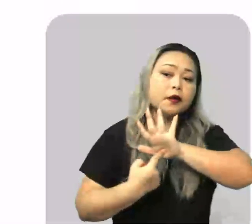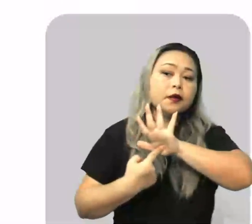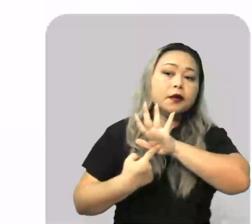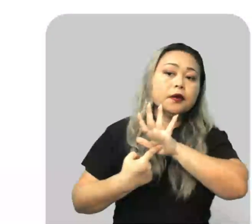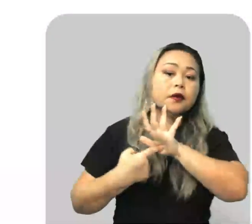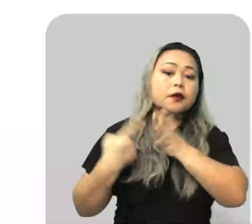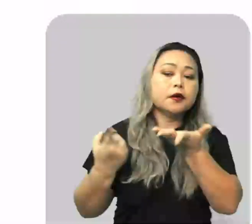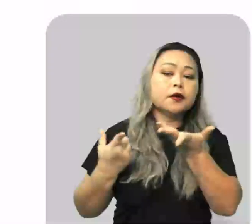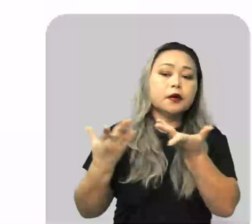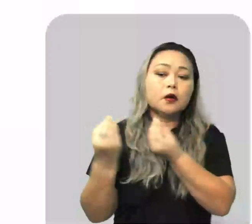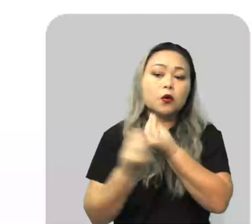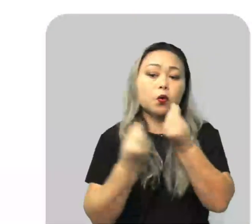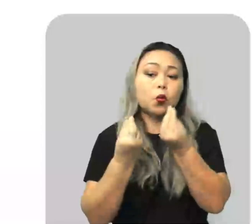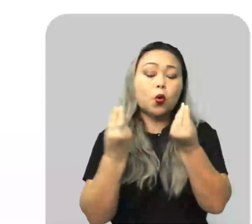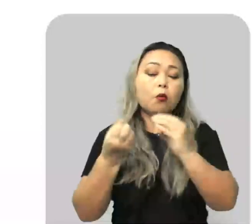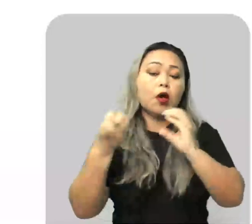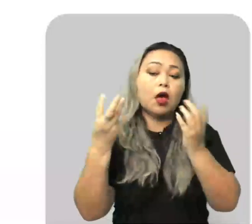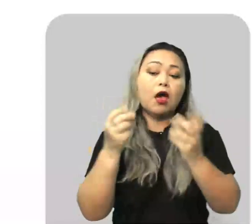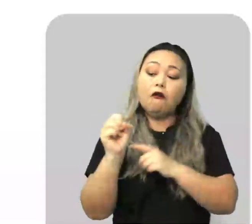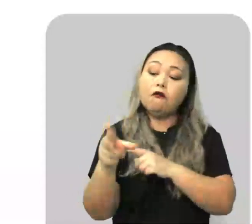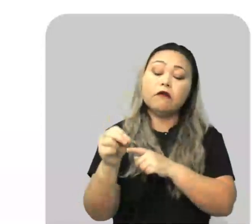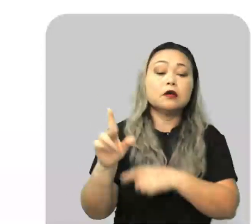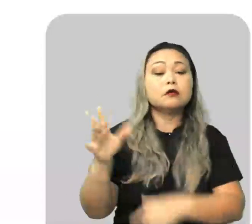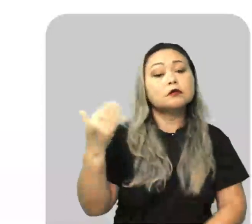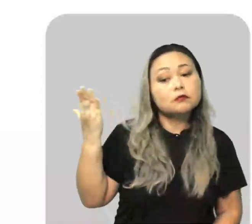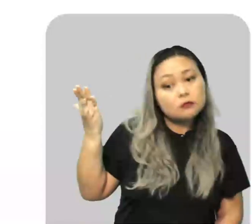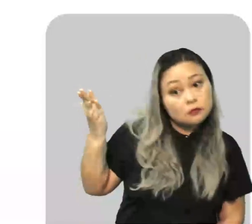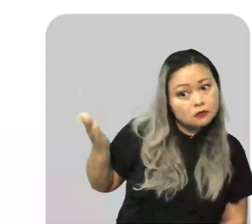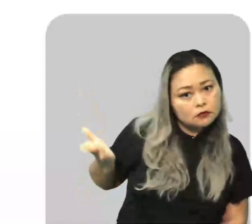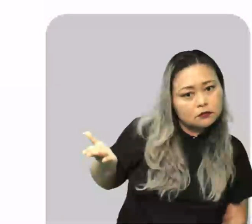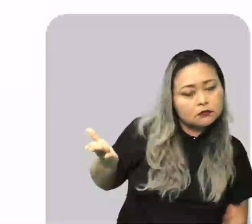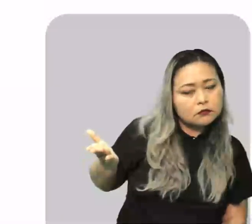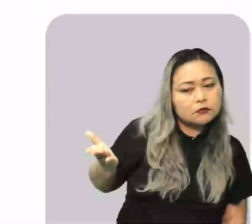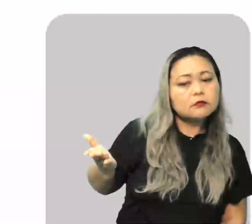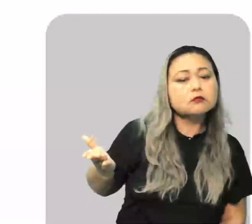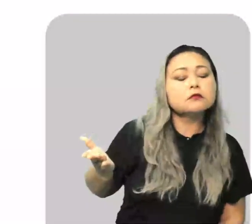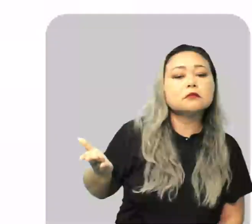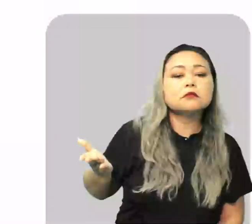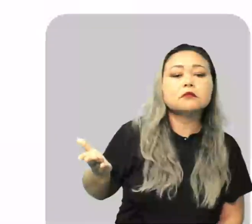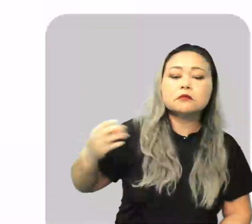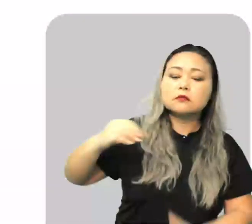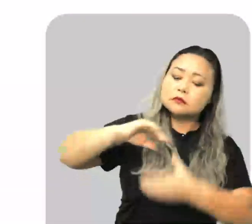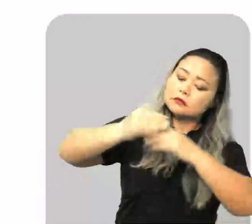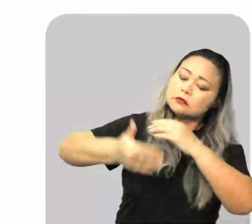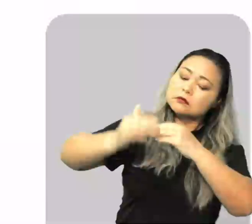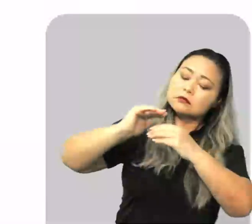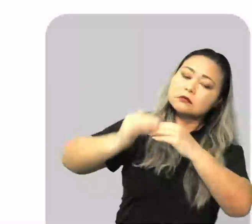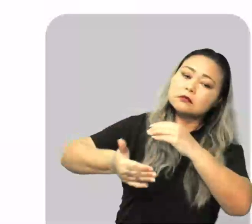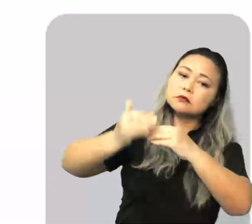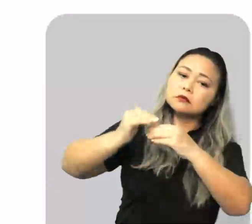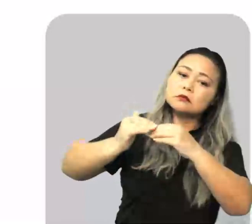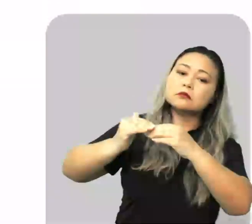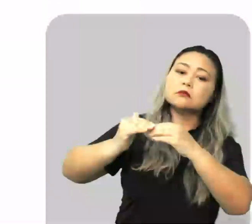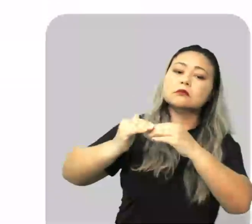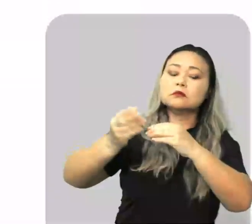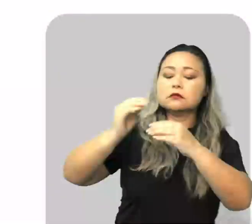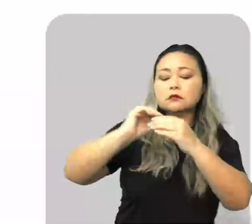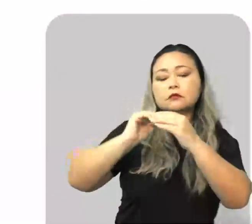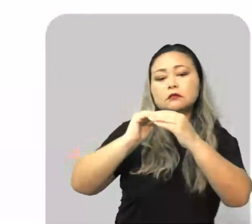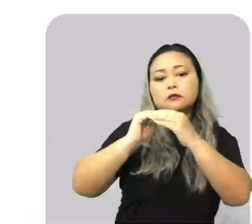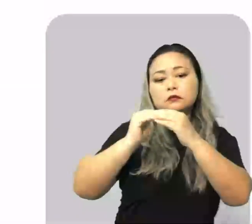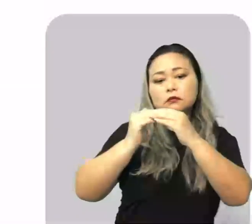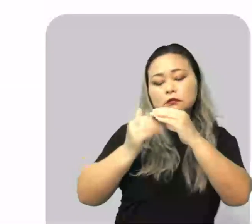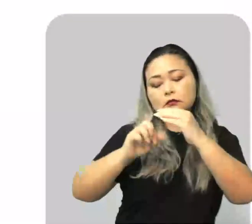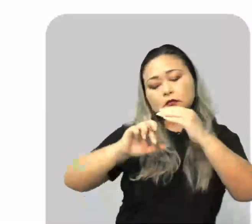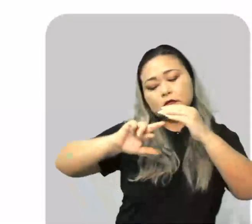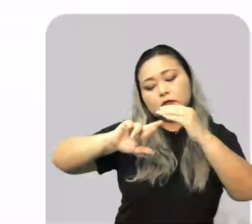a estrutura desse vírus, né? Aqui você vai ter na sua estrutura no envelope as glicoproteínas,